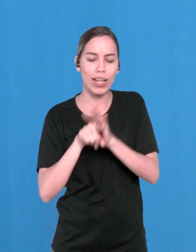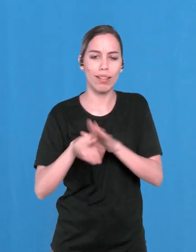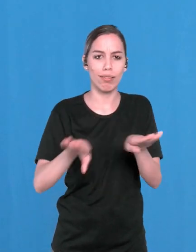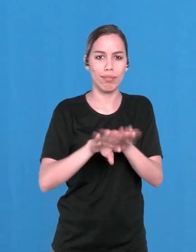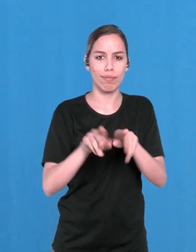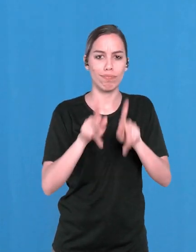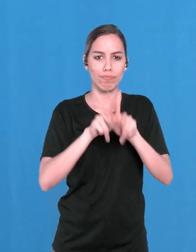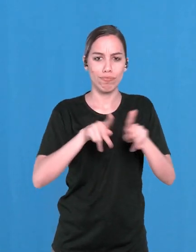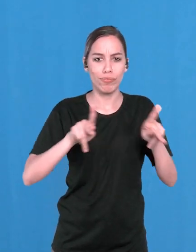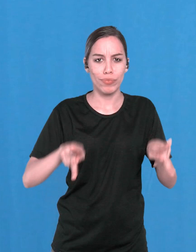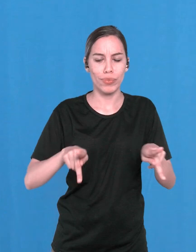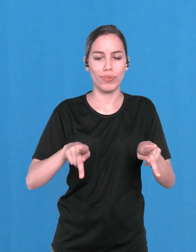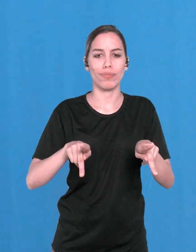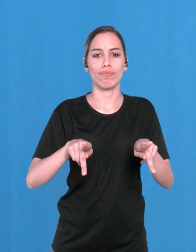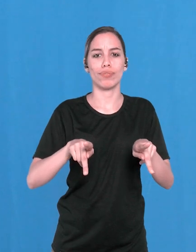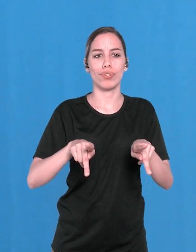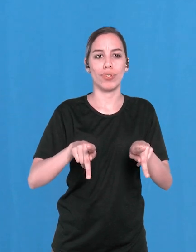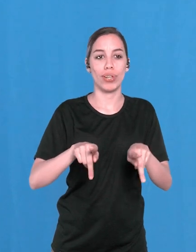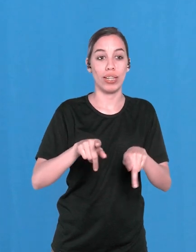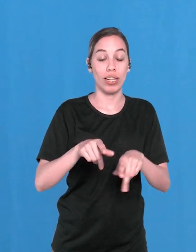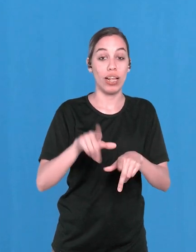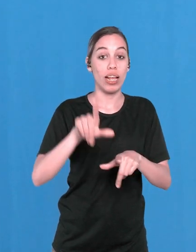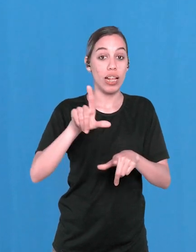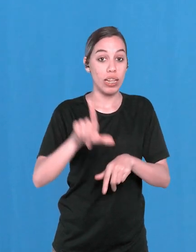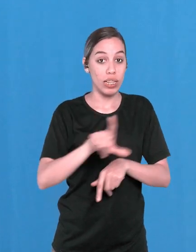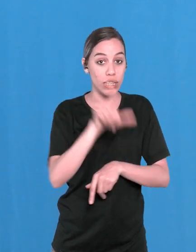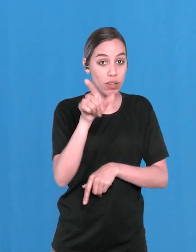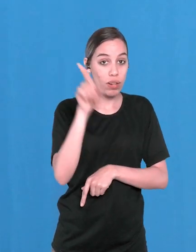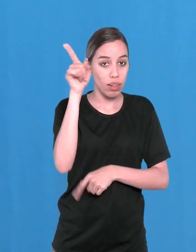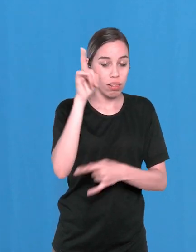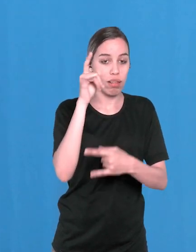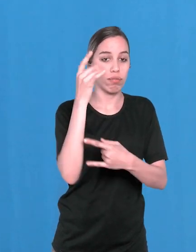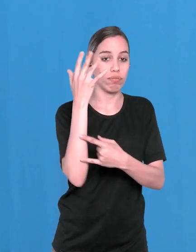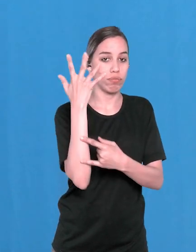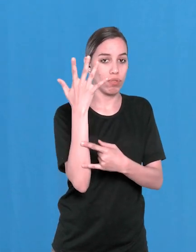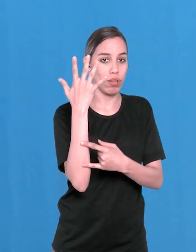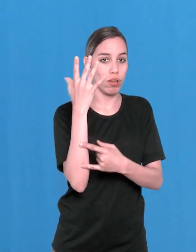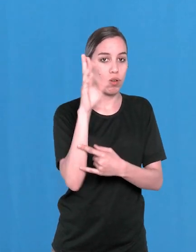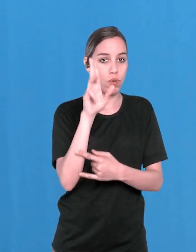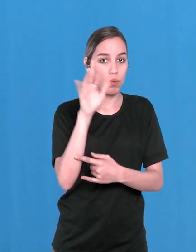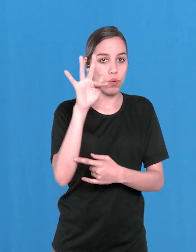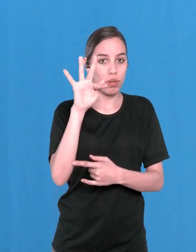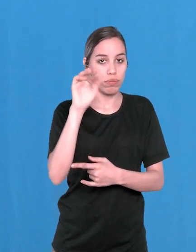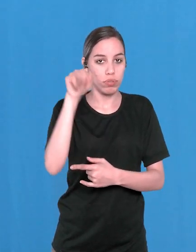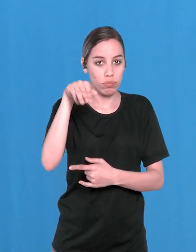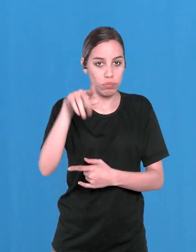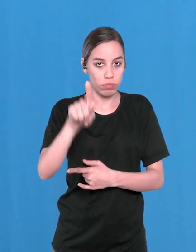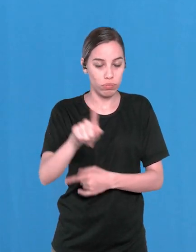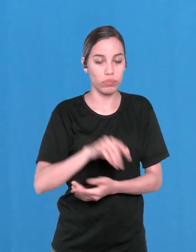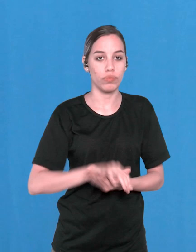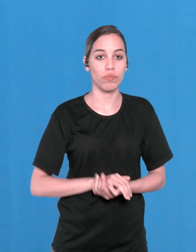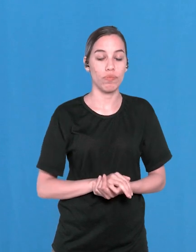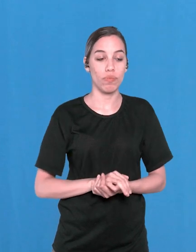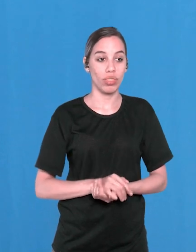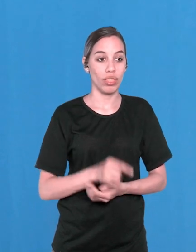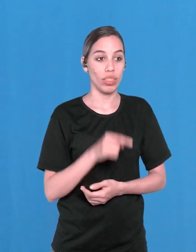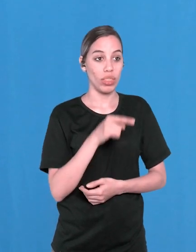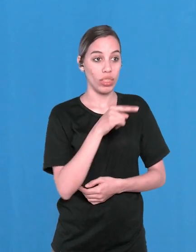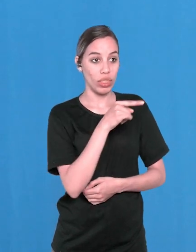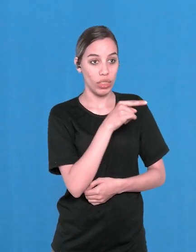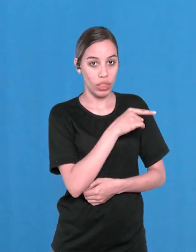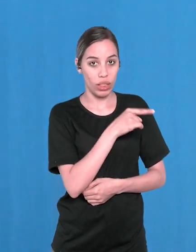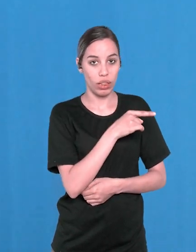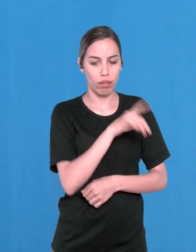e professora titular de literatura da Universidade Federal de Minas Gerais, a UFMG, é doutora